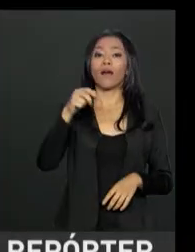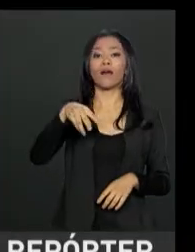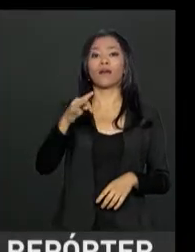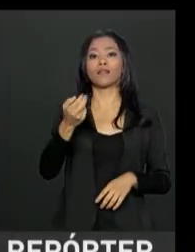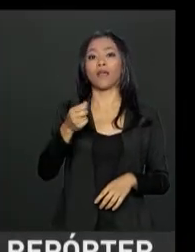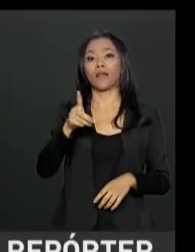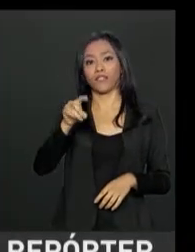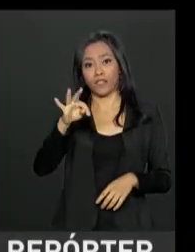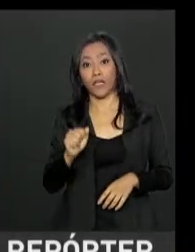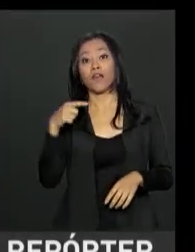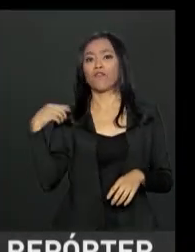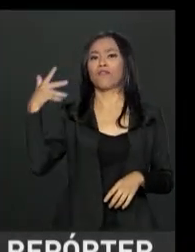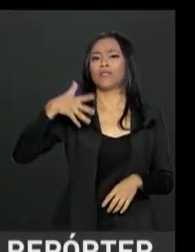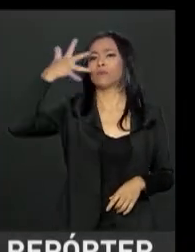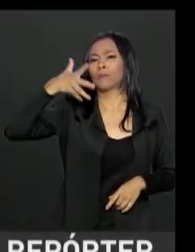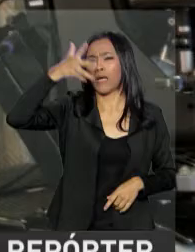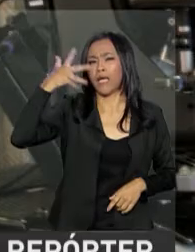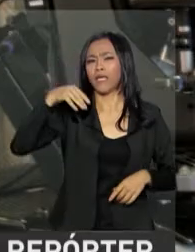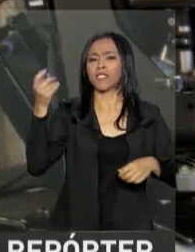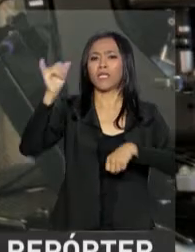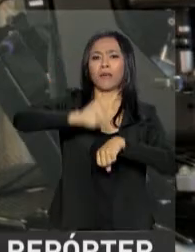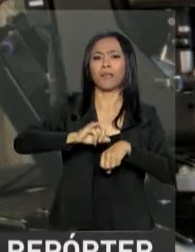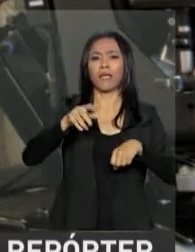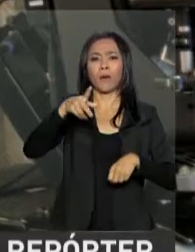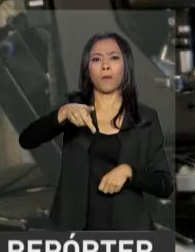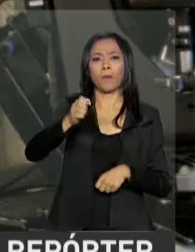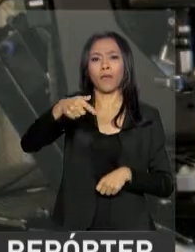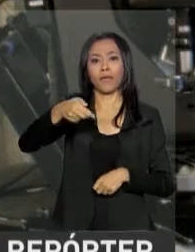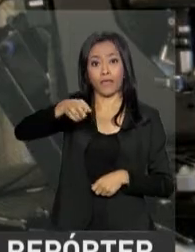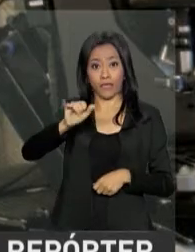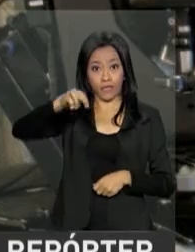no Grande Salão do Povo em Pequim e na Casa Branca. Teve um encontro com